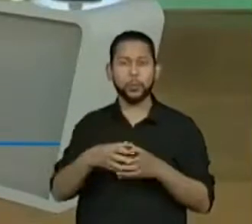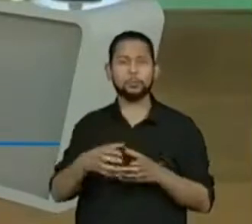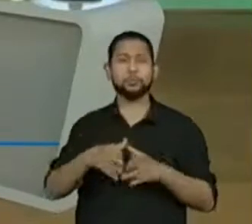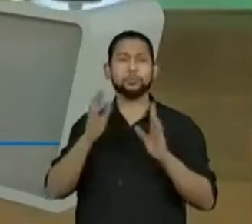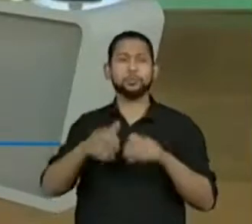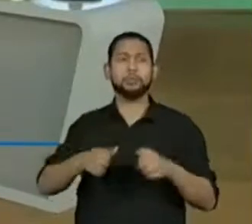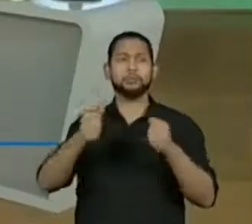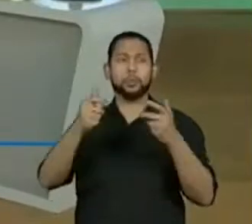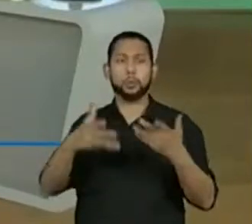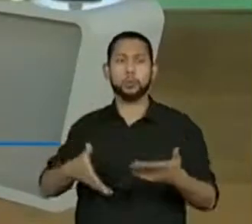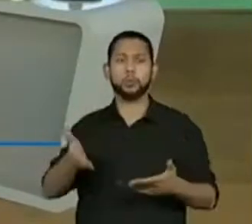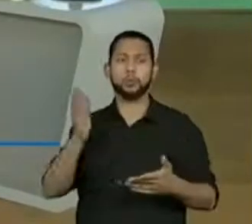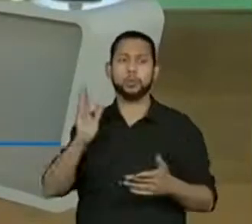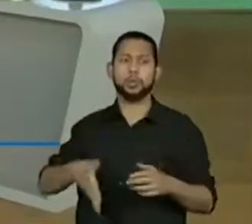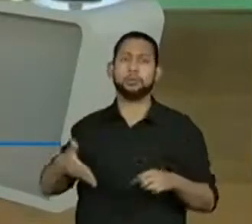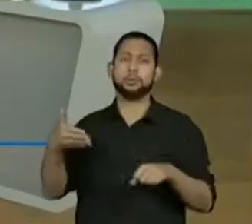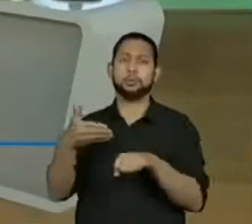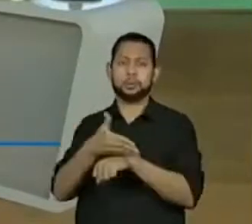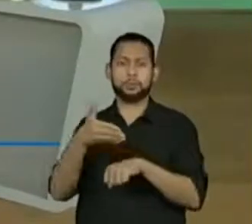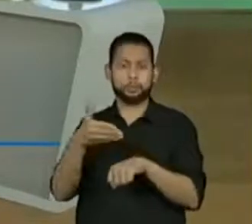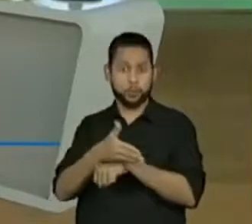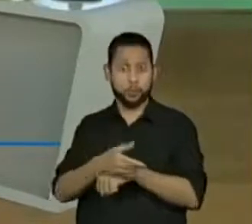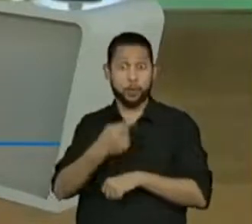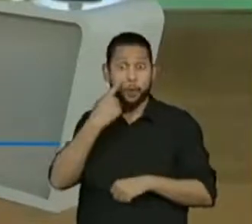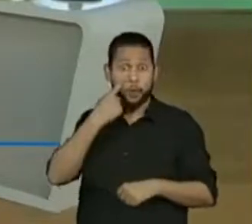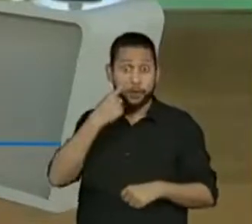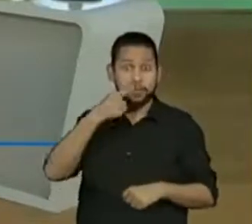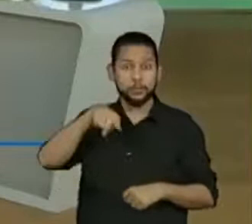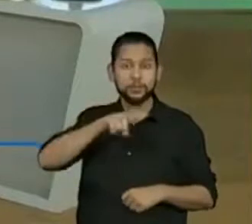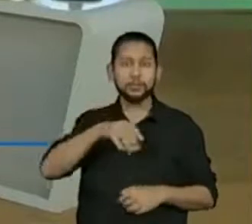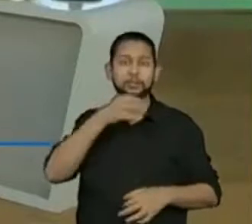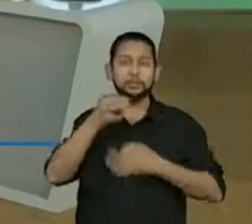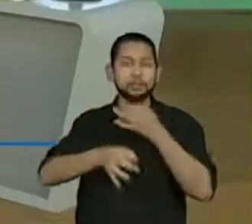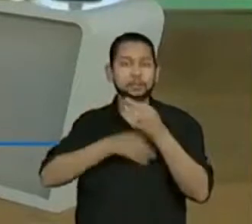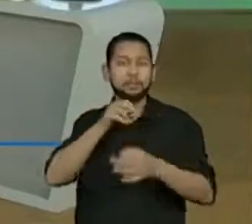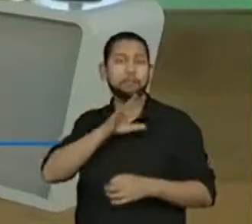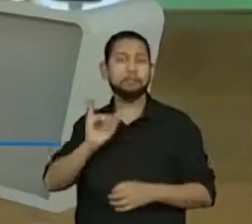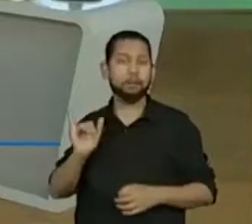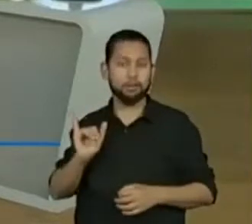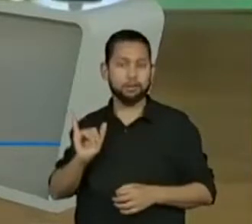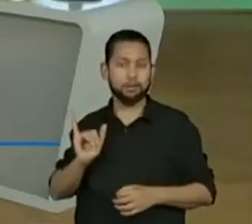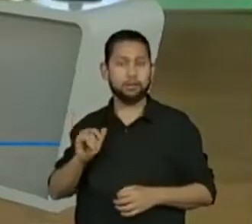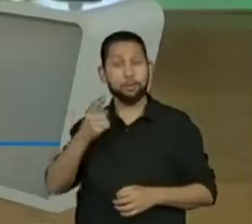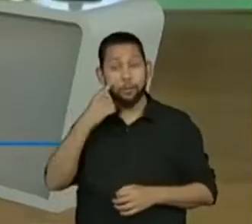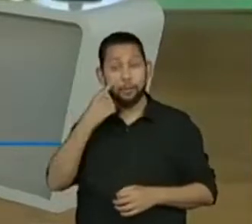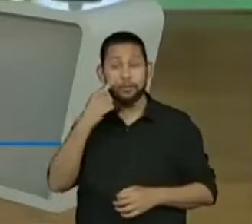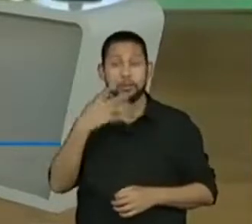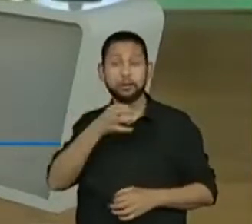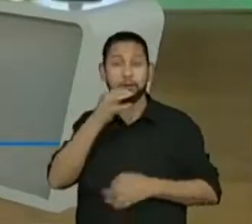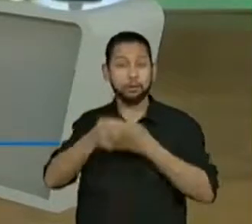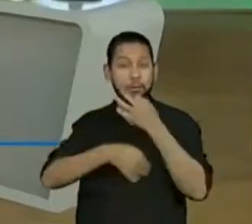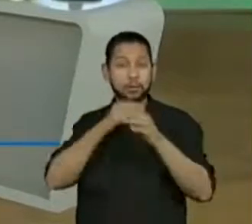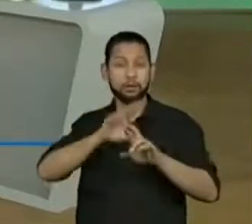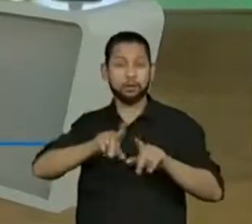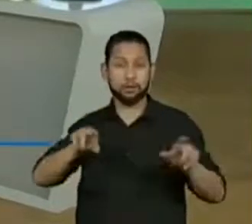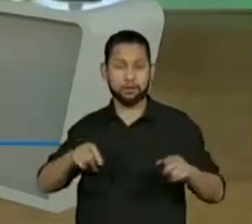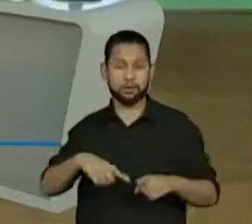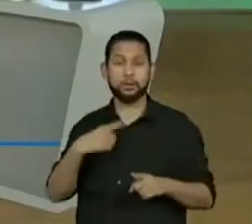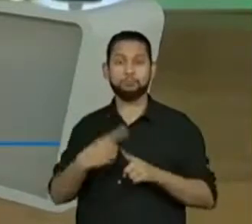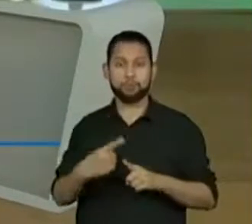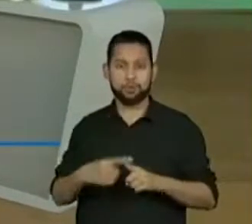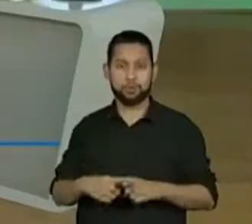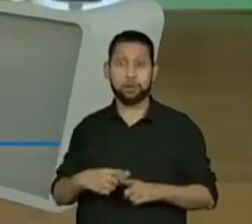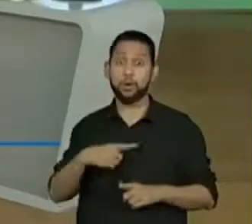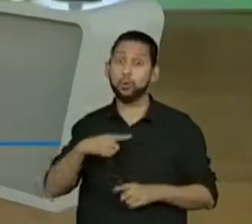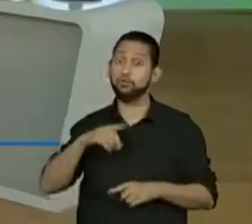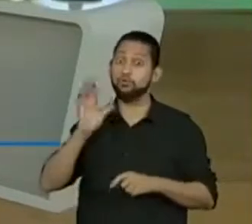falou que participou de Sarau quero ver se você sou pobre estar nessa organização porque aqui